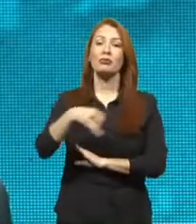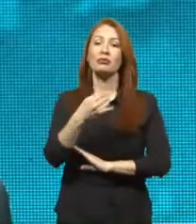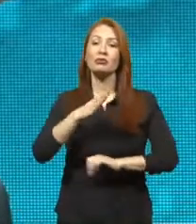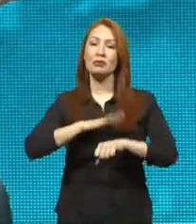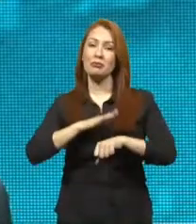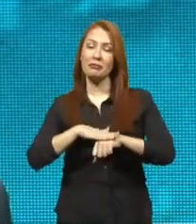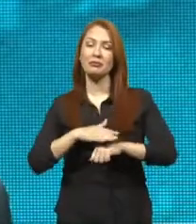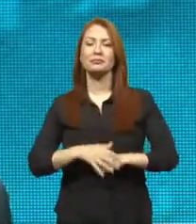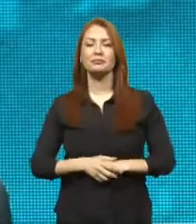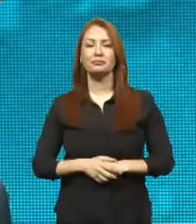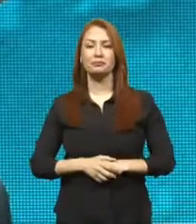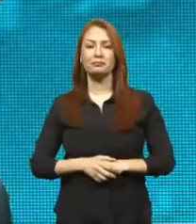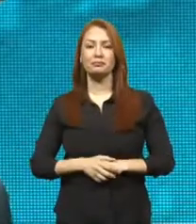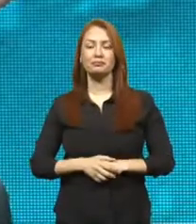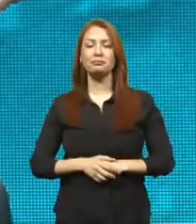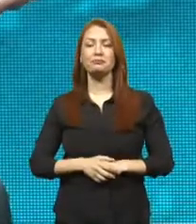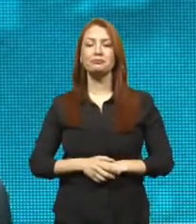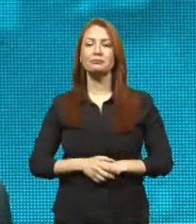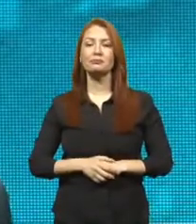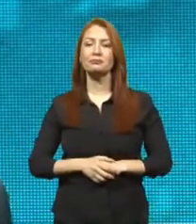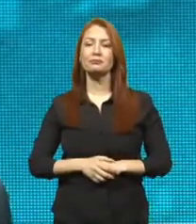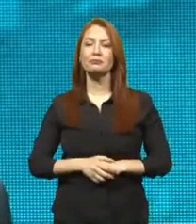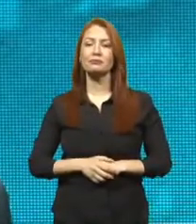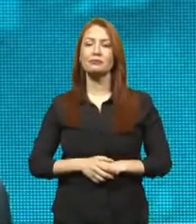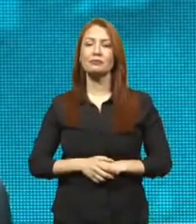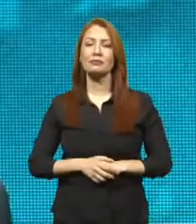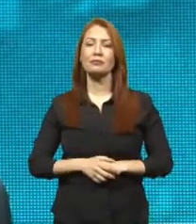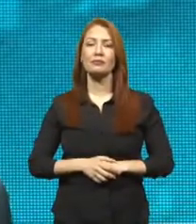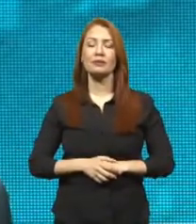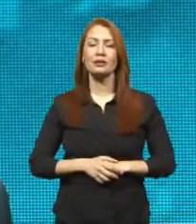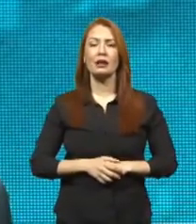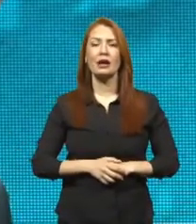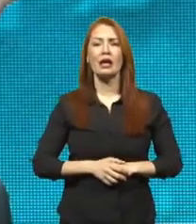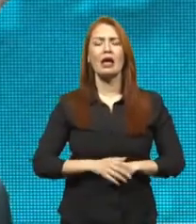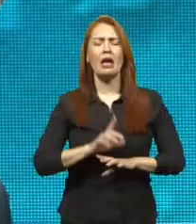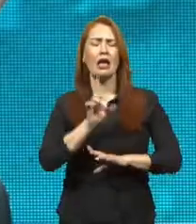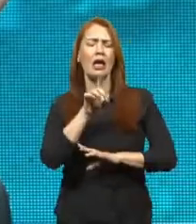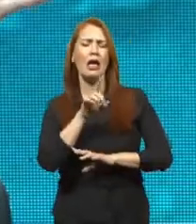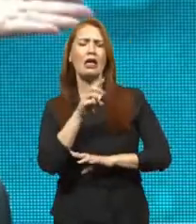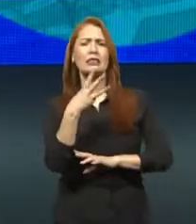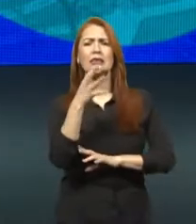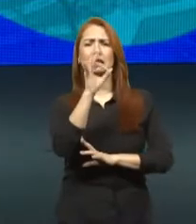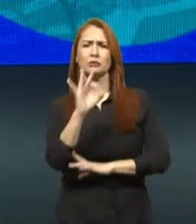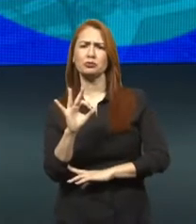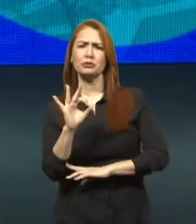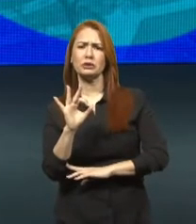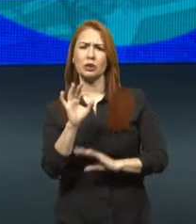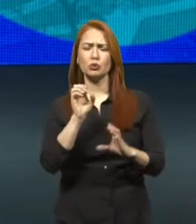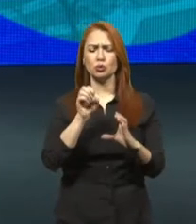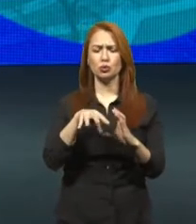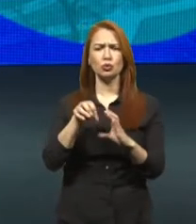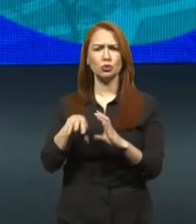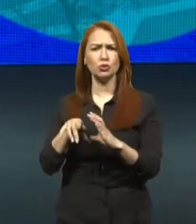Me parece, Vanessa, me corrige, que somente 3%, em torno de 3% hoje do nosso resíduo